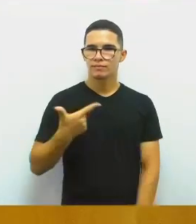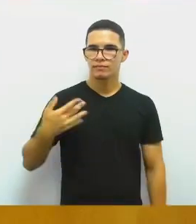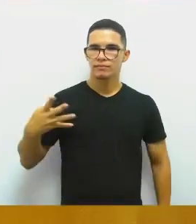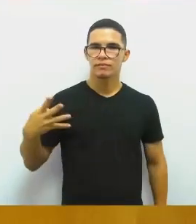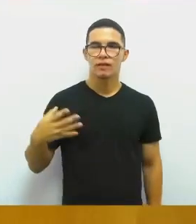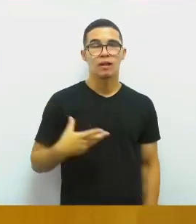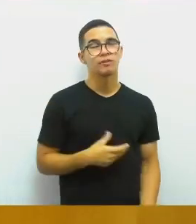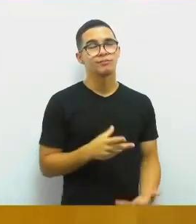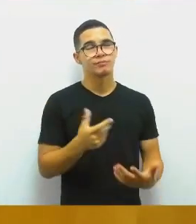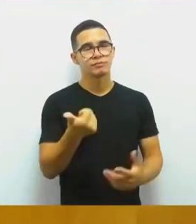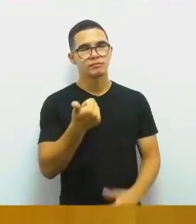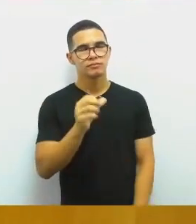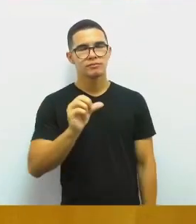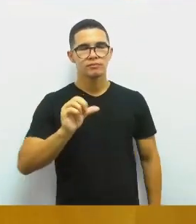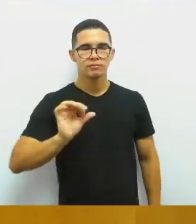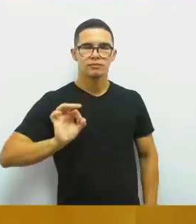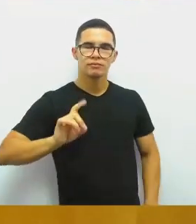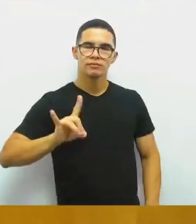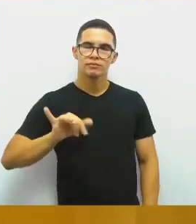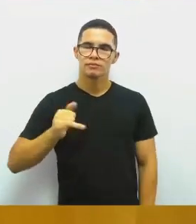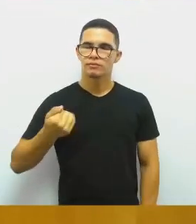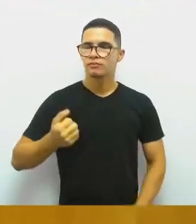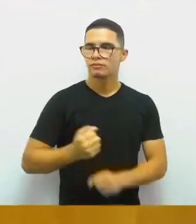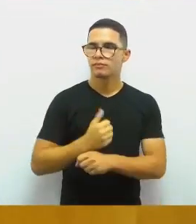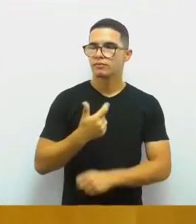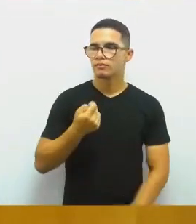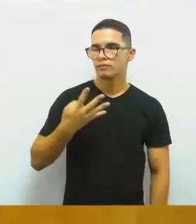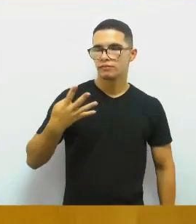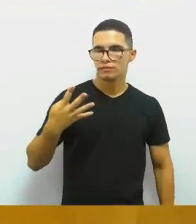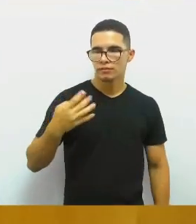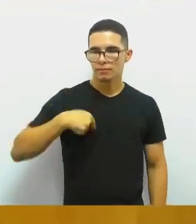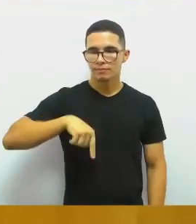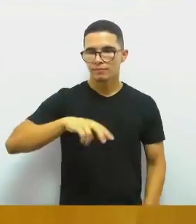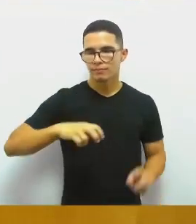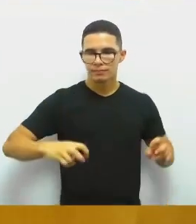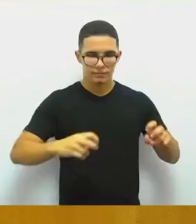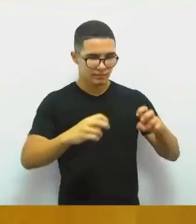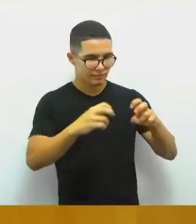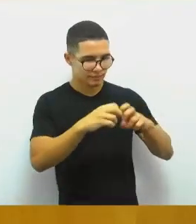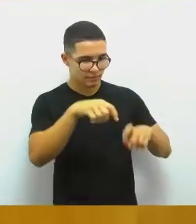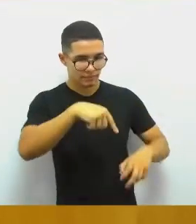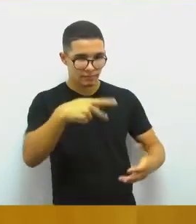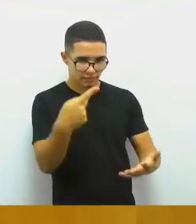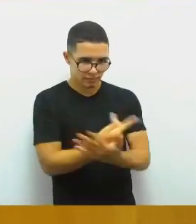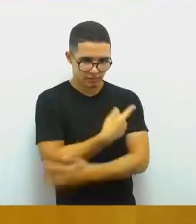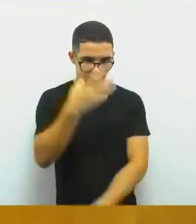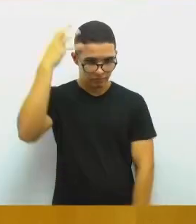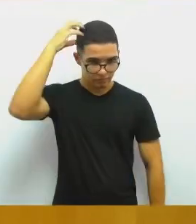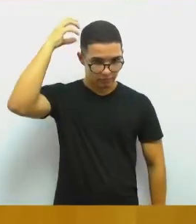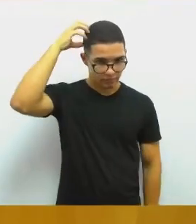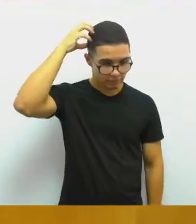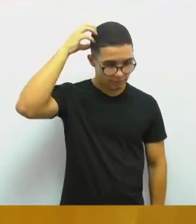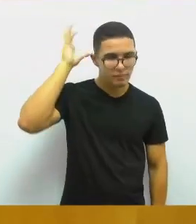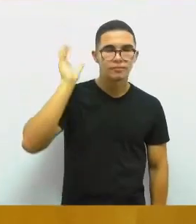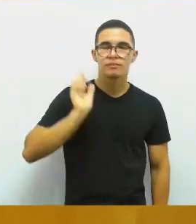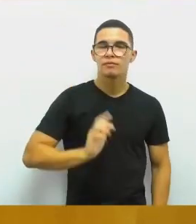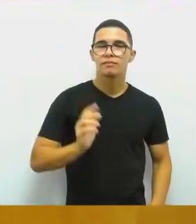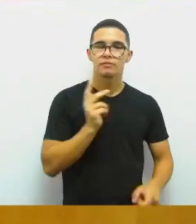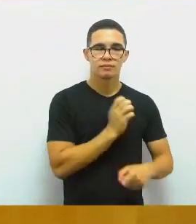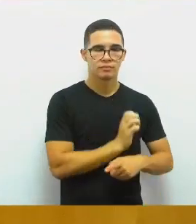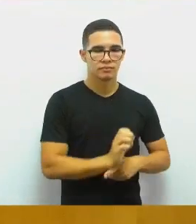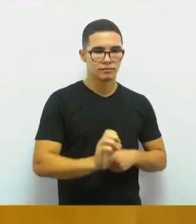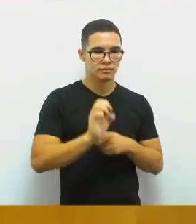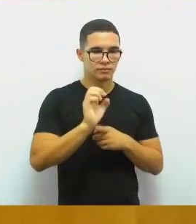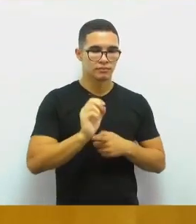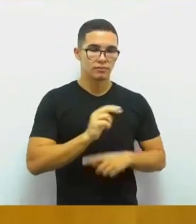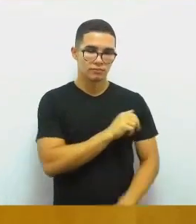dias do mês de novembro do ano de 2024, no plenário presidente Benedito Adelino, nesta cidade de Angra dos Reis,